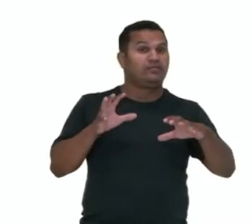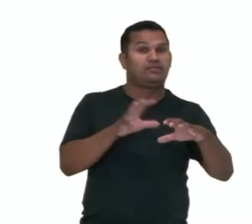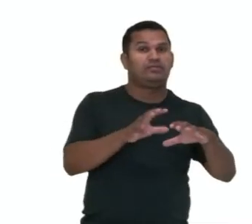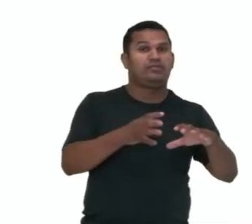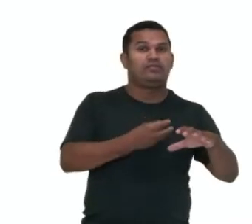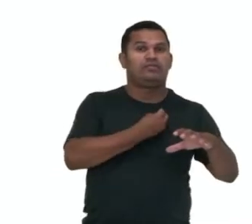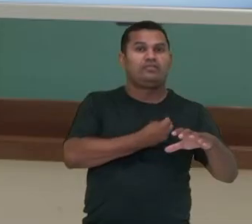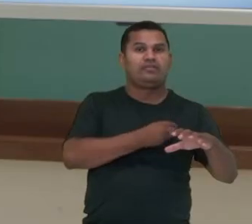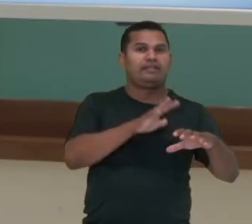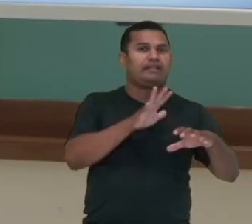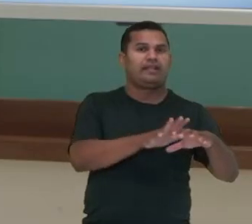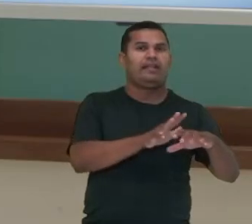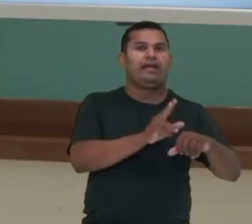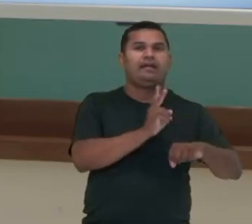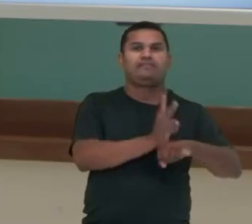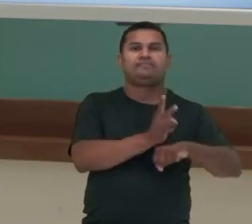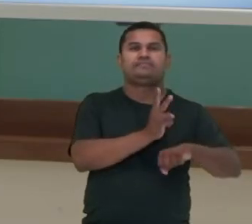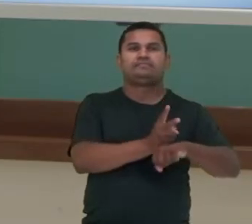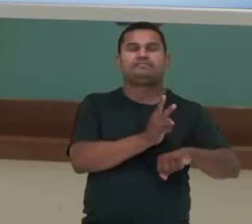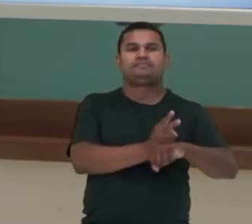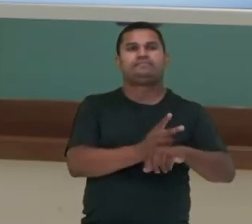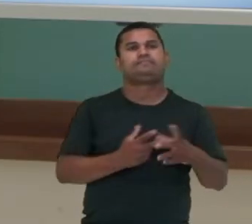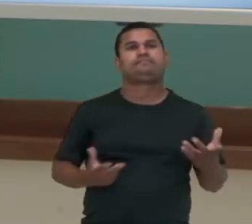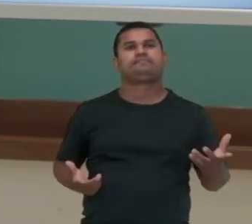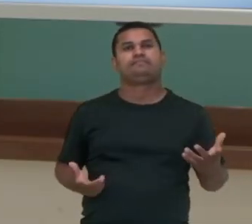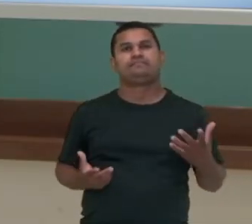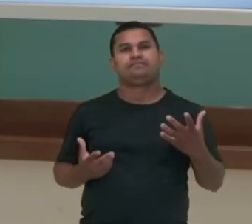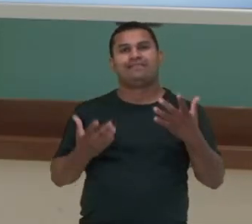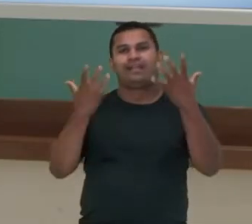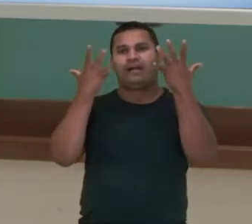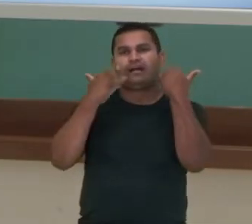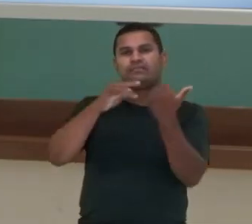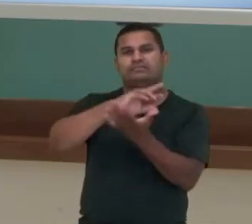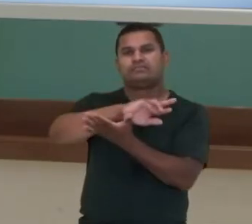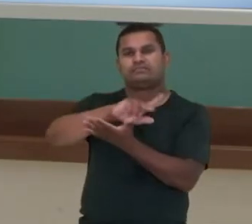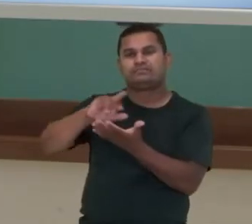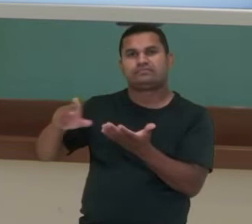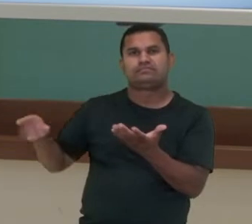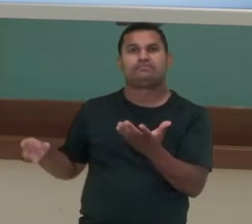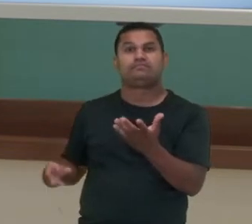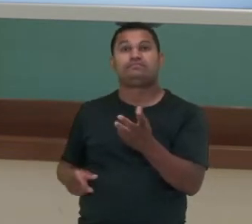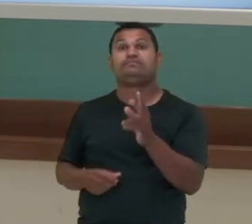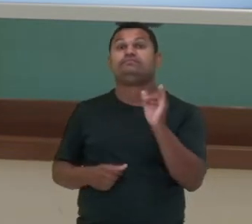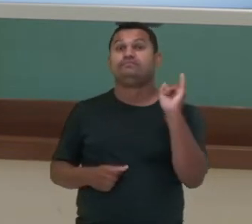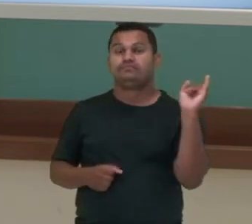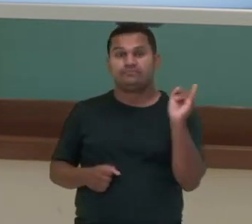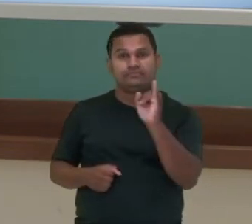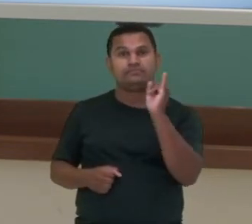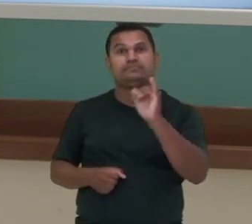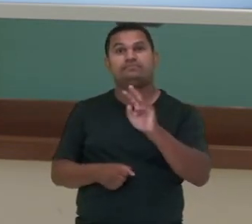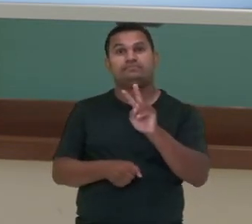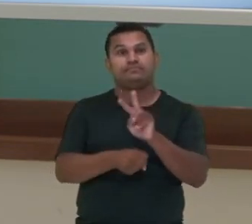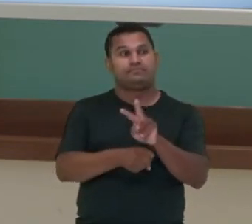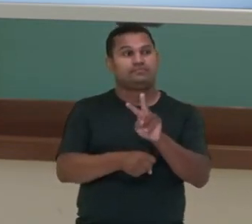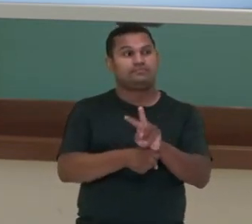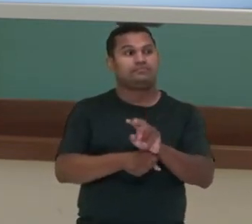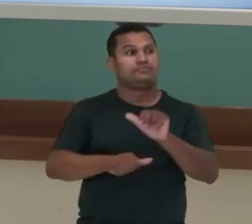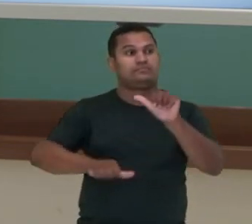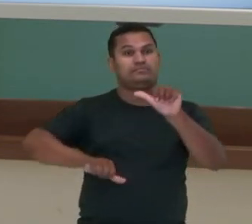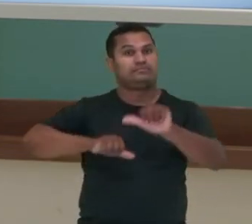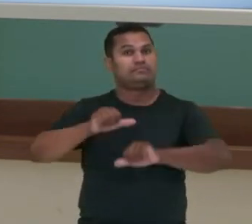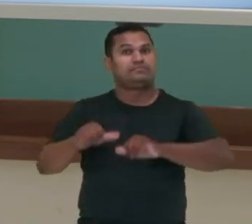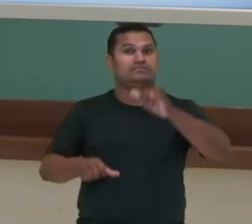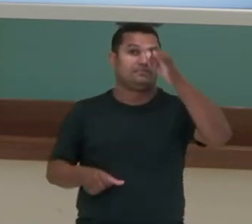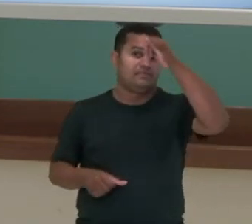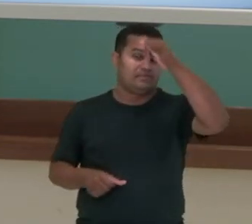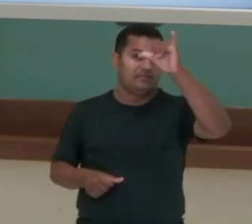vivem nessas áreas, por isso que é importante que elas sejam criadas, para conservar essas espécies vivas do